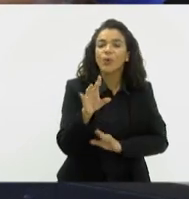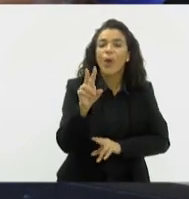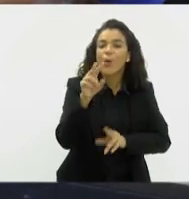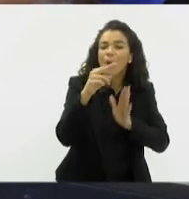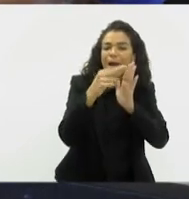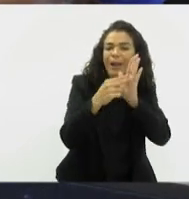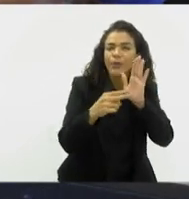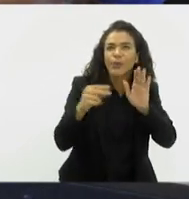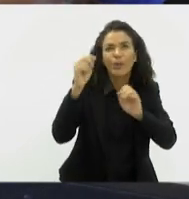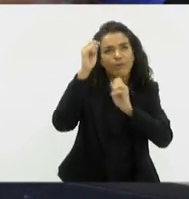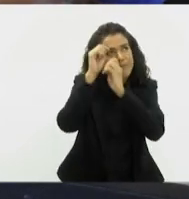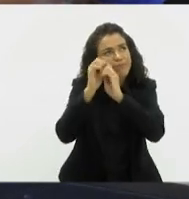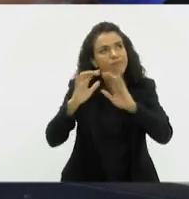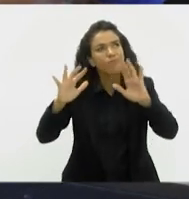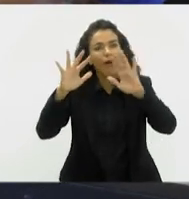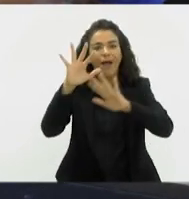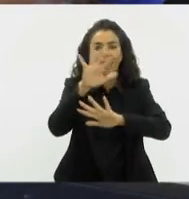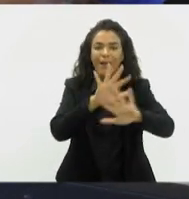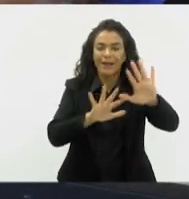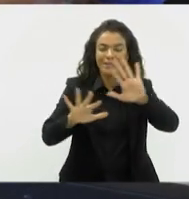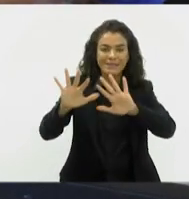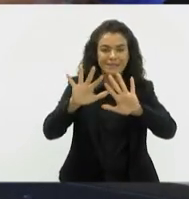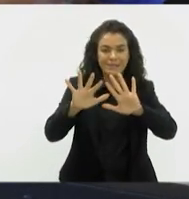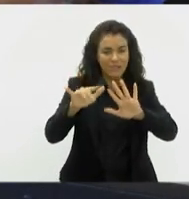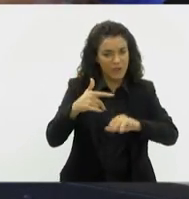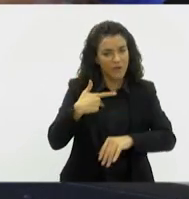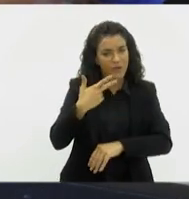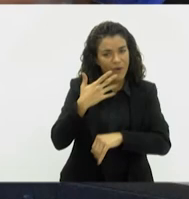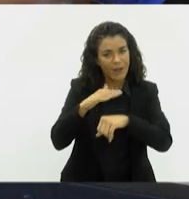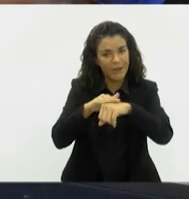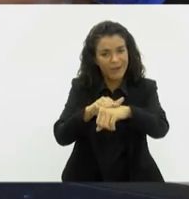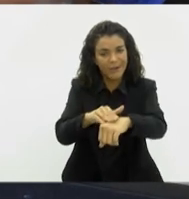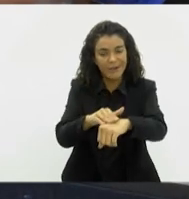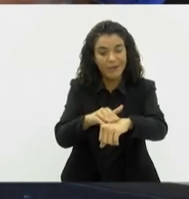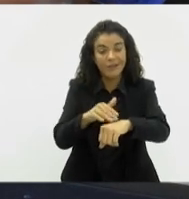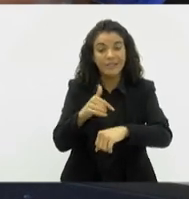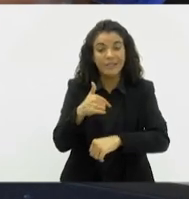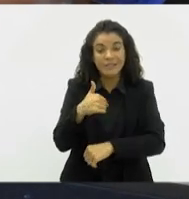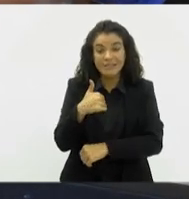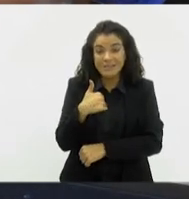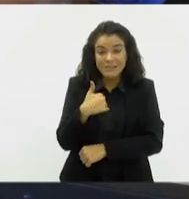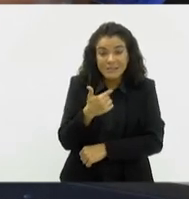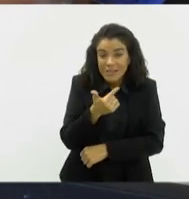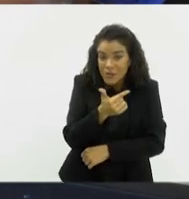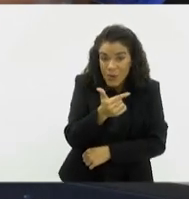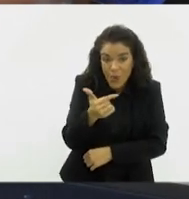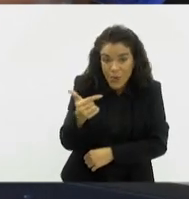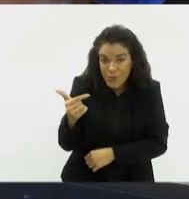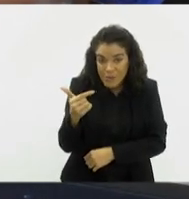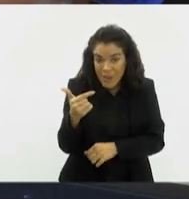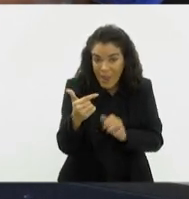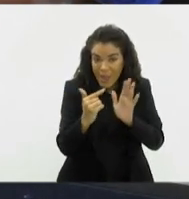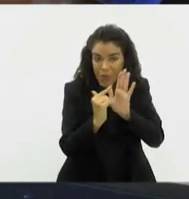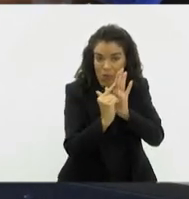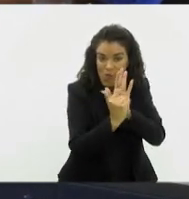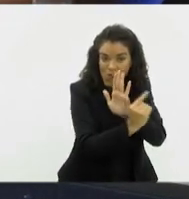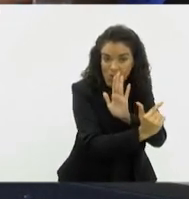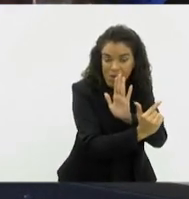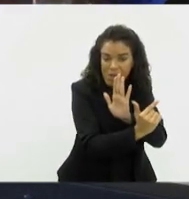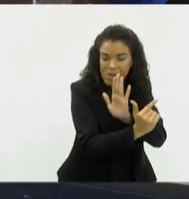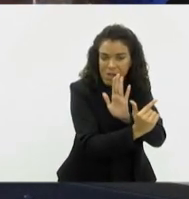subjetiva. E eu digo com toda tranquilidade, veja, se não cumpre este requisito, por